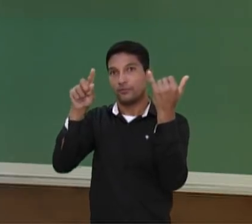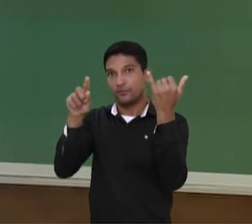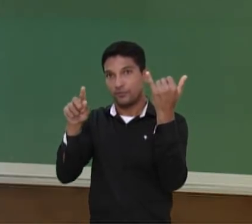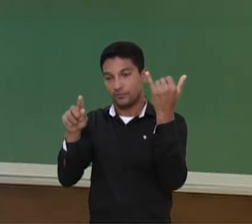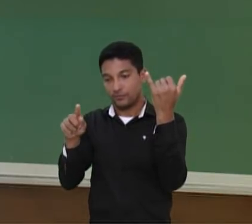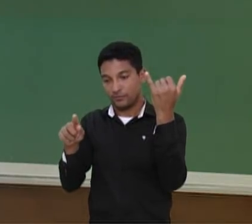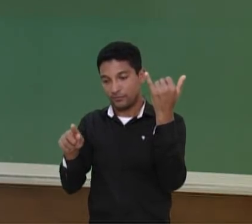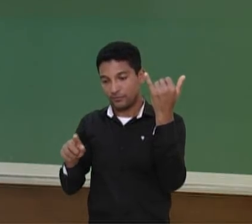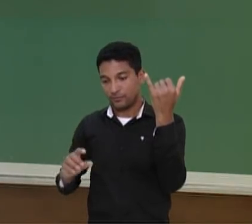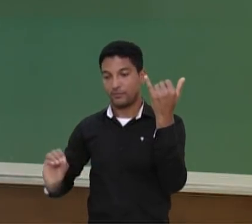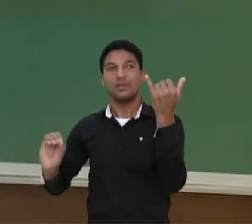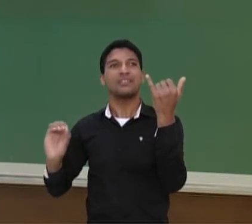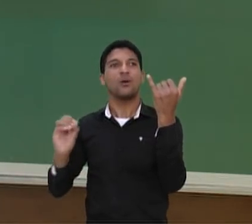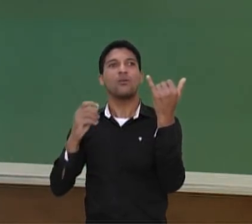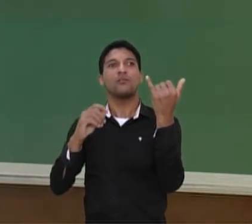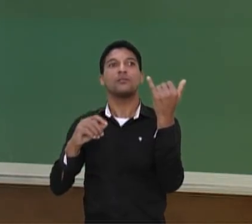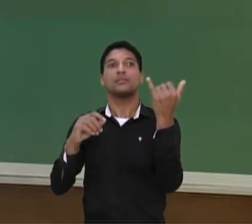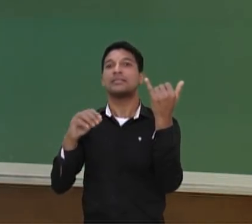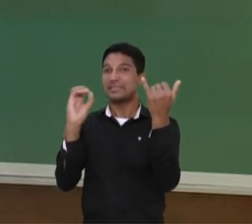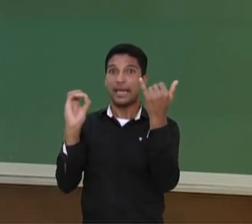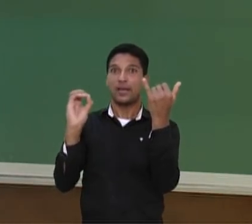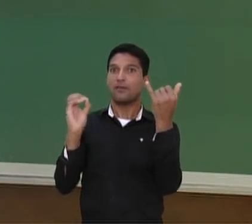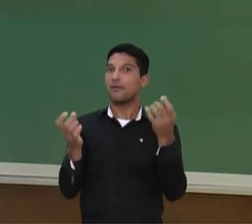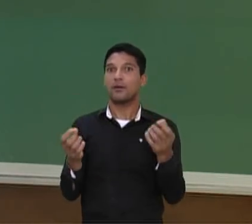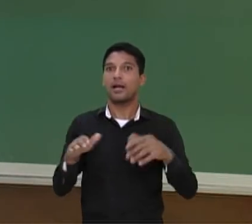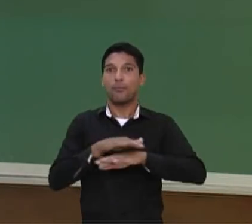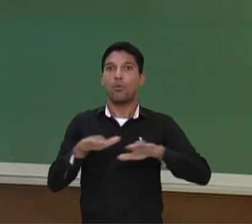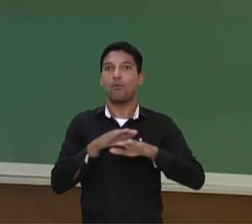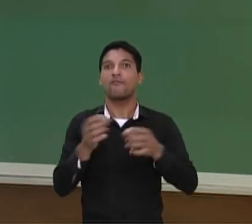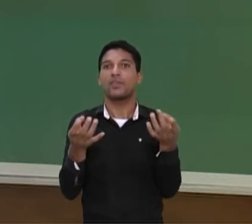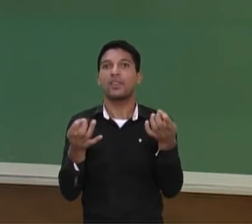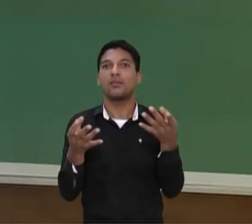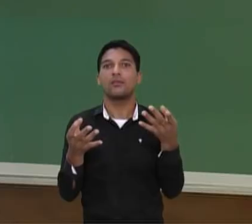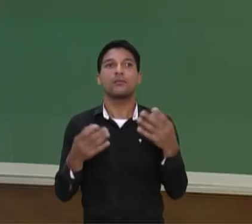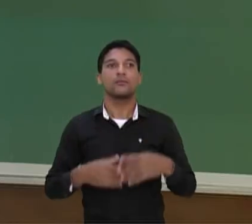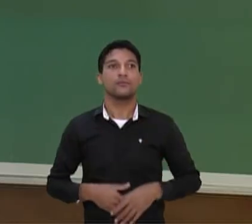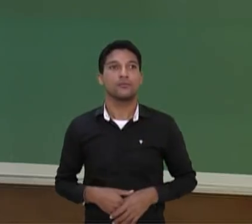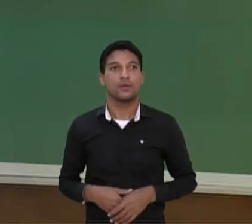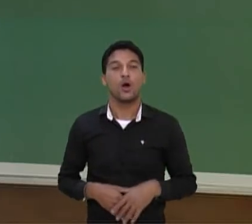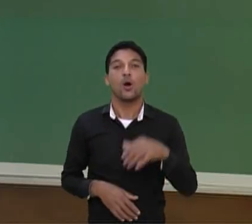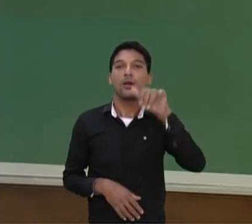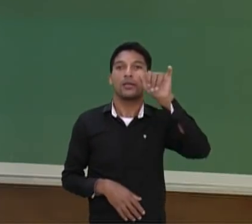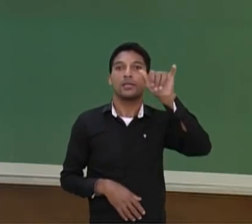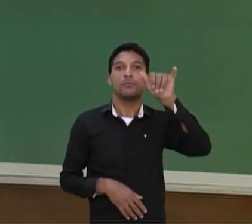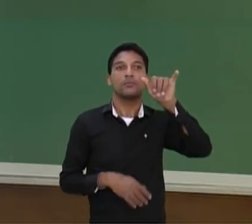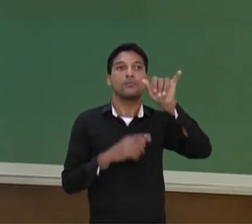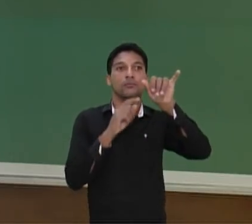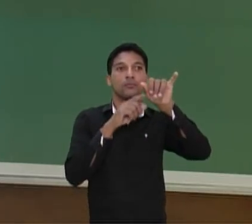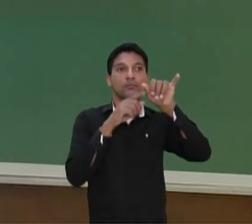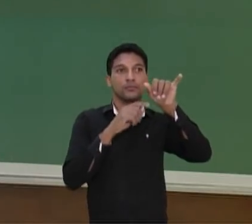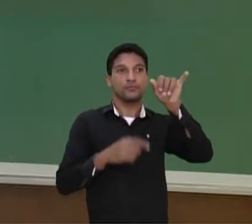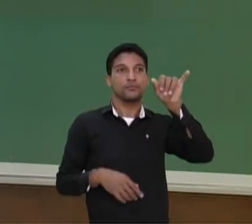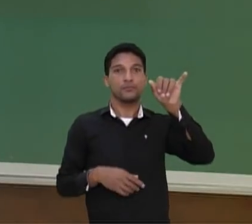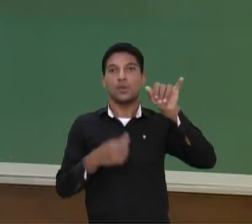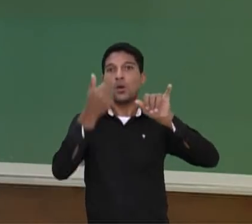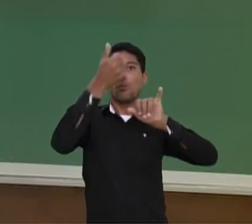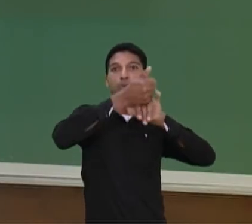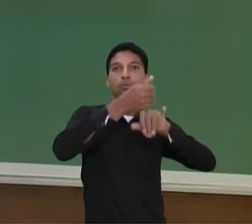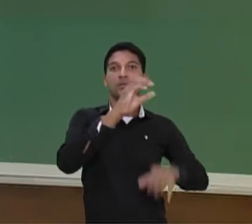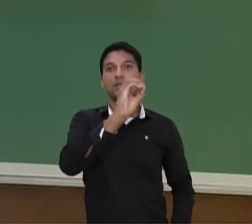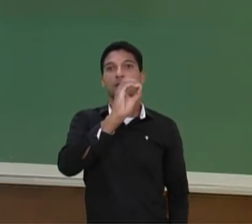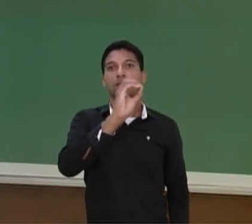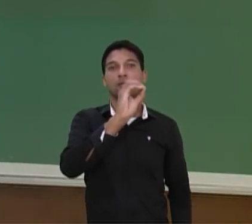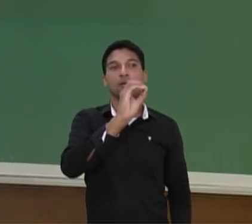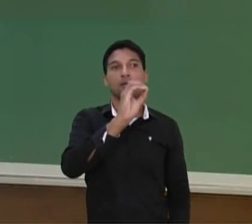= 0 aqui que que eu vou fazer troca o y por zero nesse nesse momento aqui e eu tenho